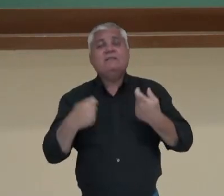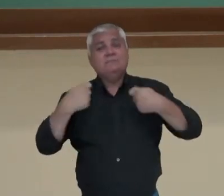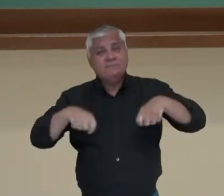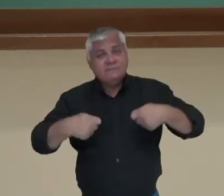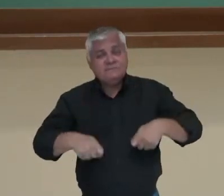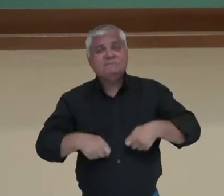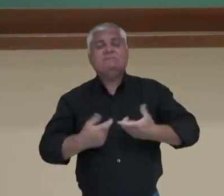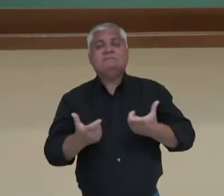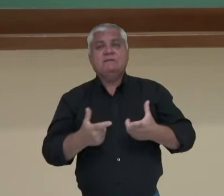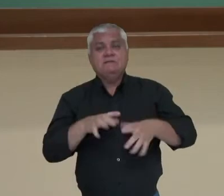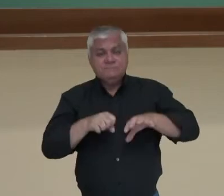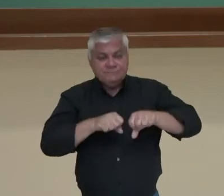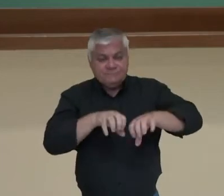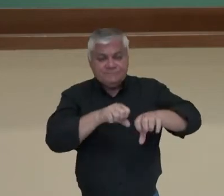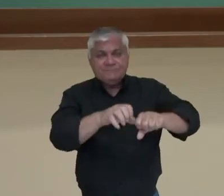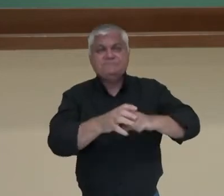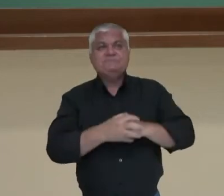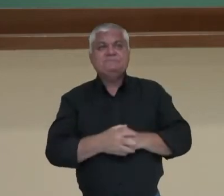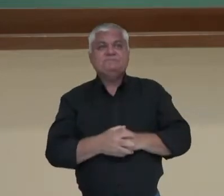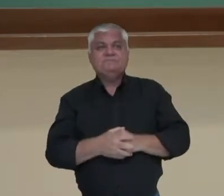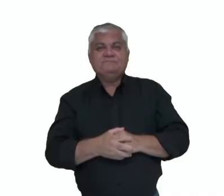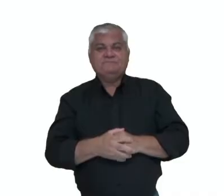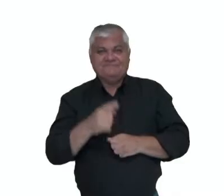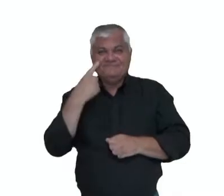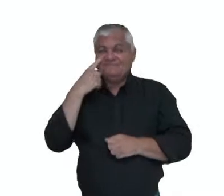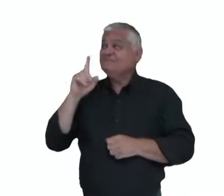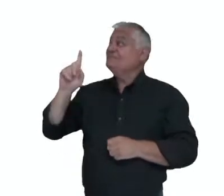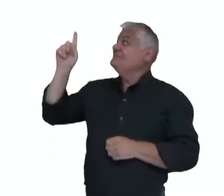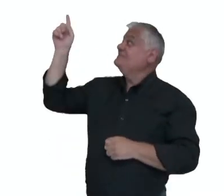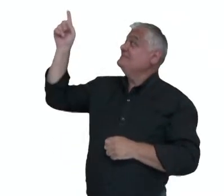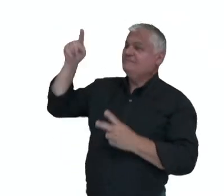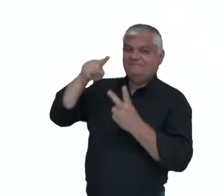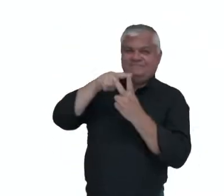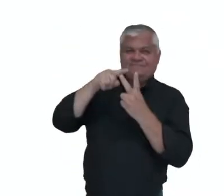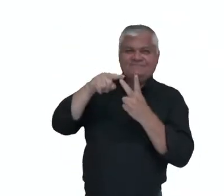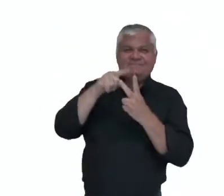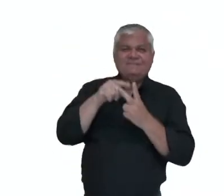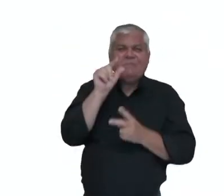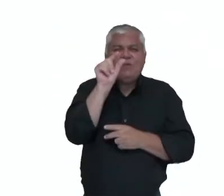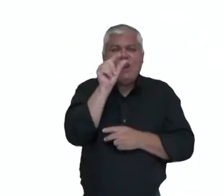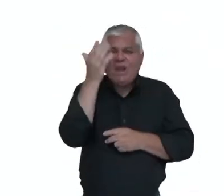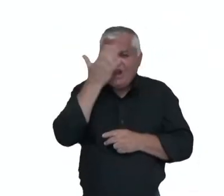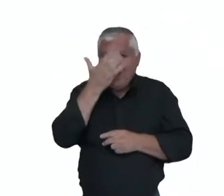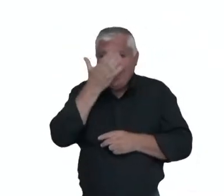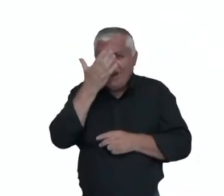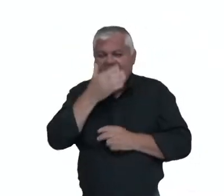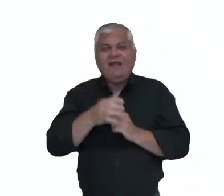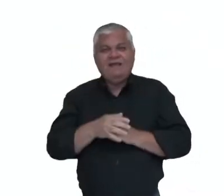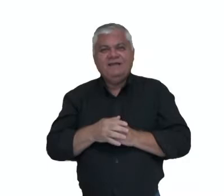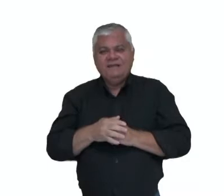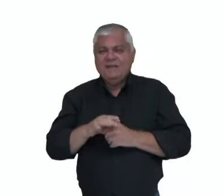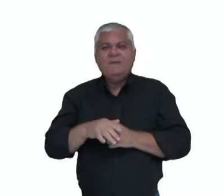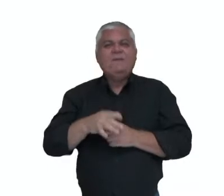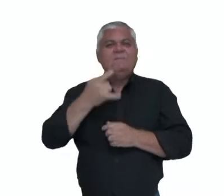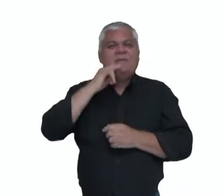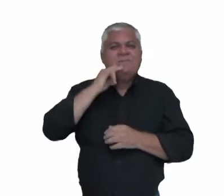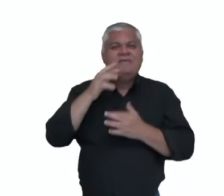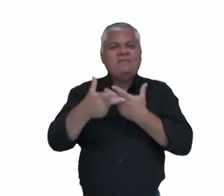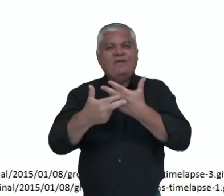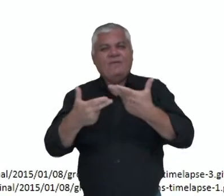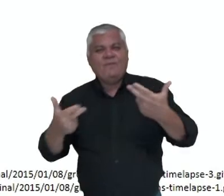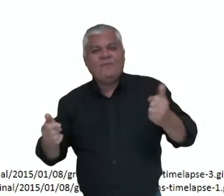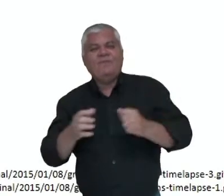não é mesmo? Tá? E aqui nós temos um exemplo de um fungo microscópico, que seria a levedura, e os cogumelos, que são